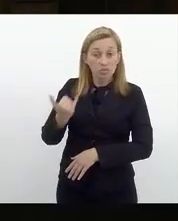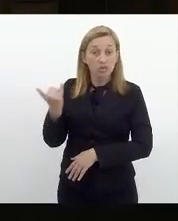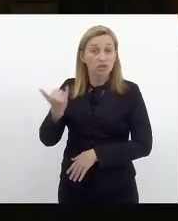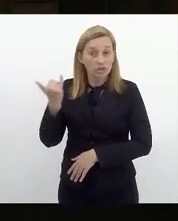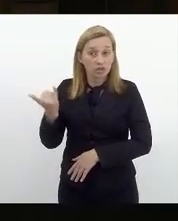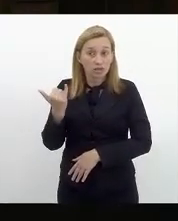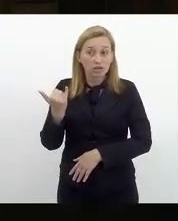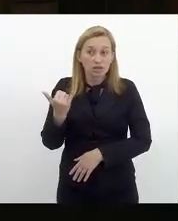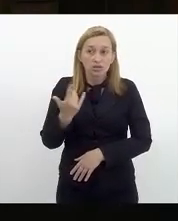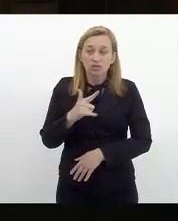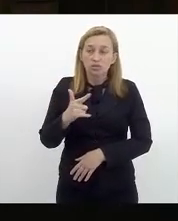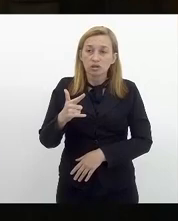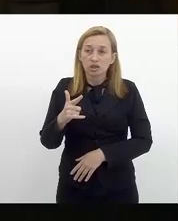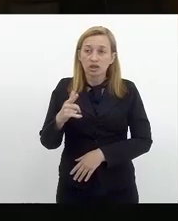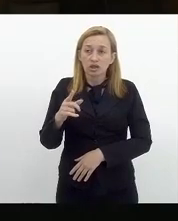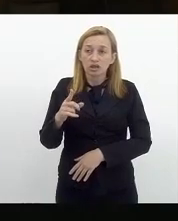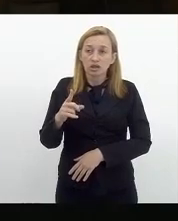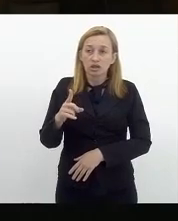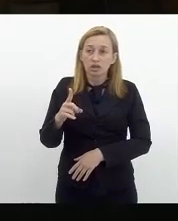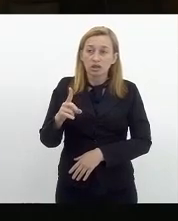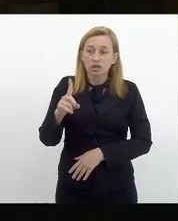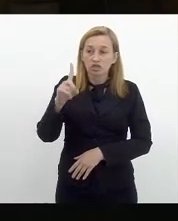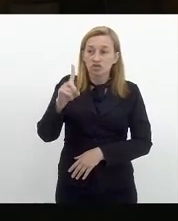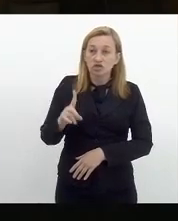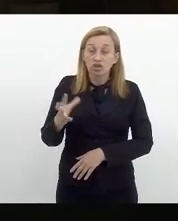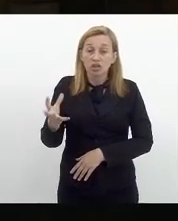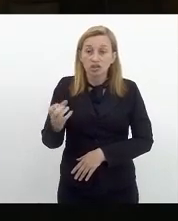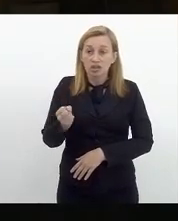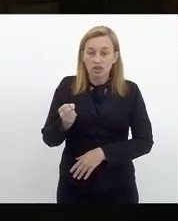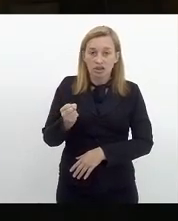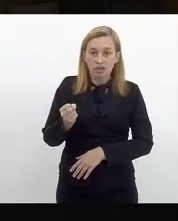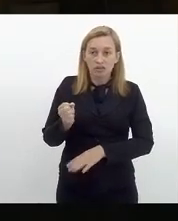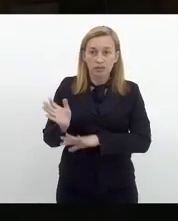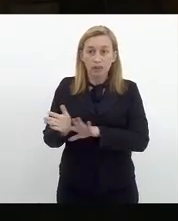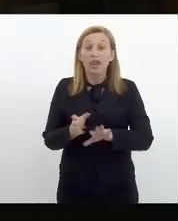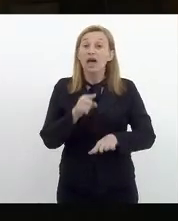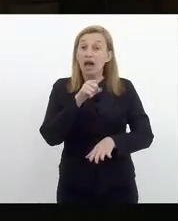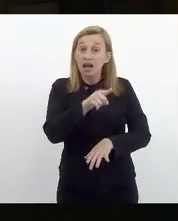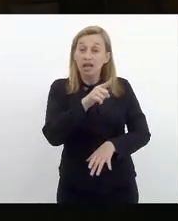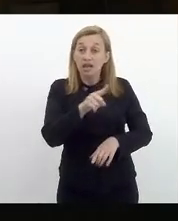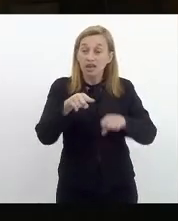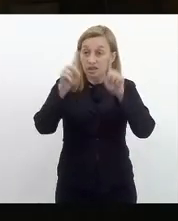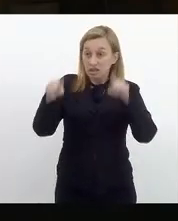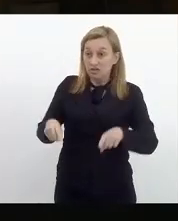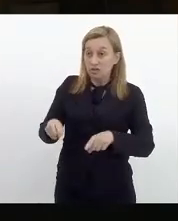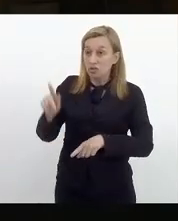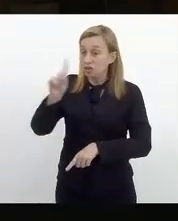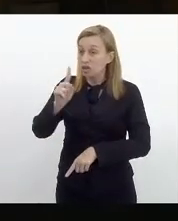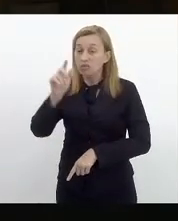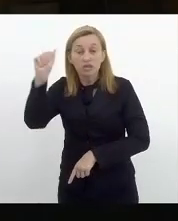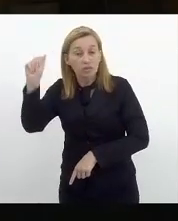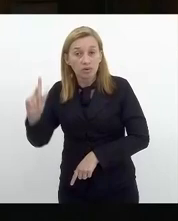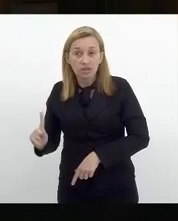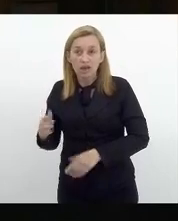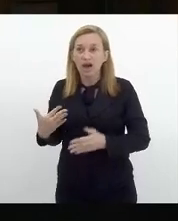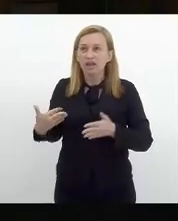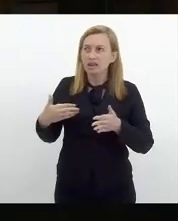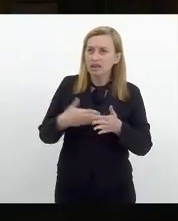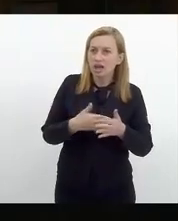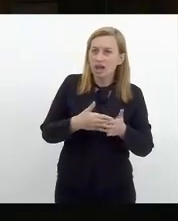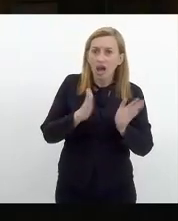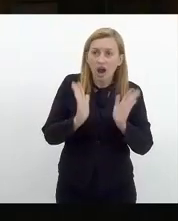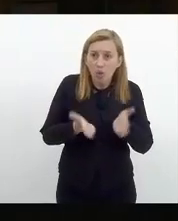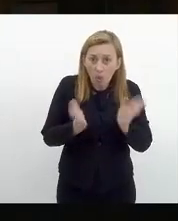e que não há direito adquirido ou seja aqueles servidores que não se aposentarem até